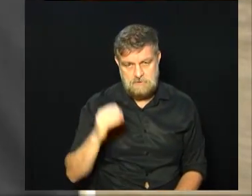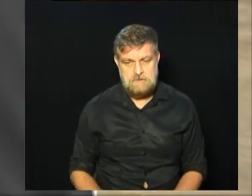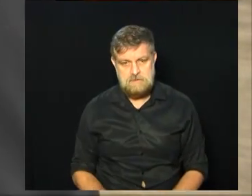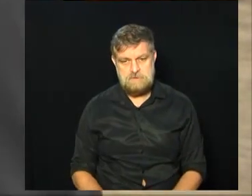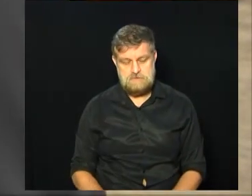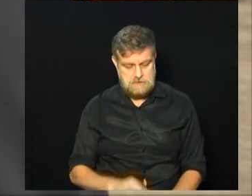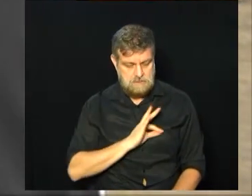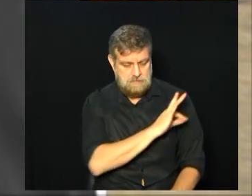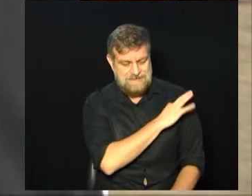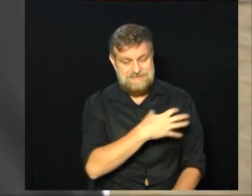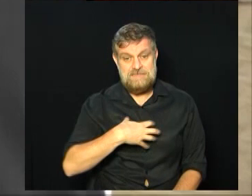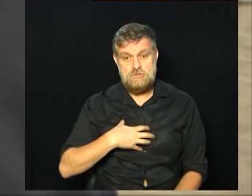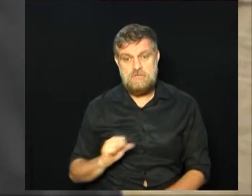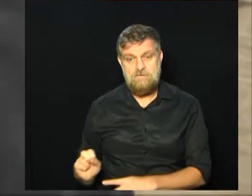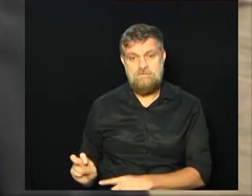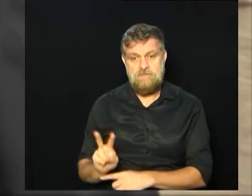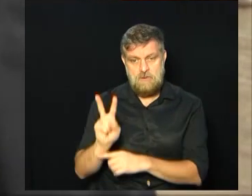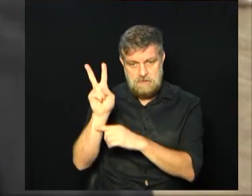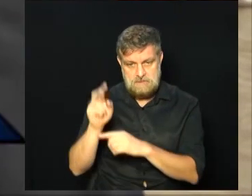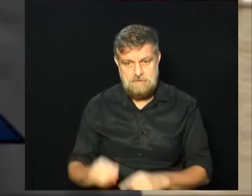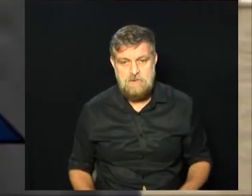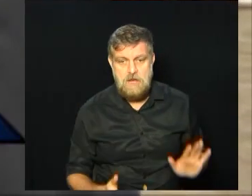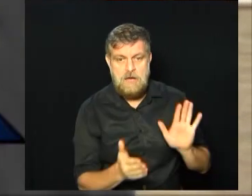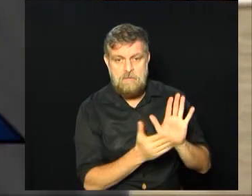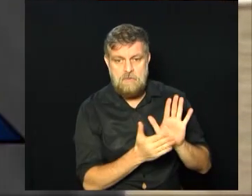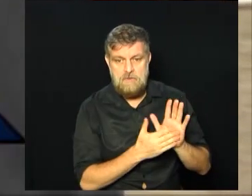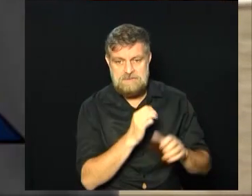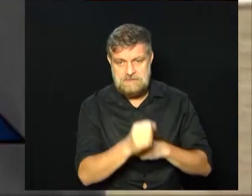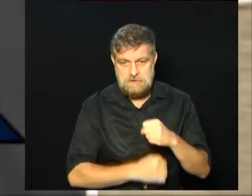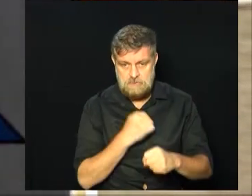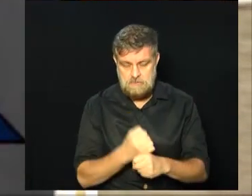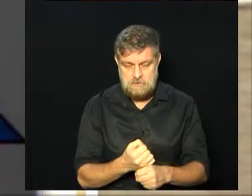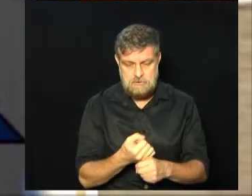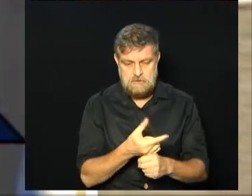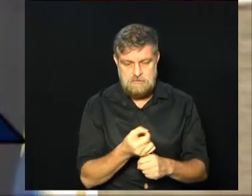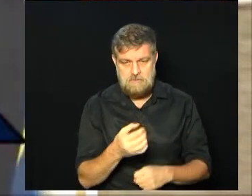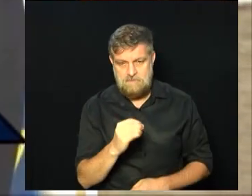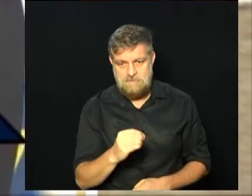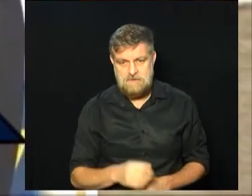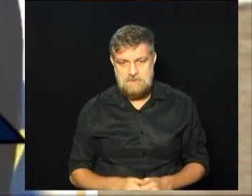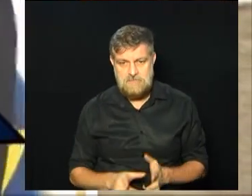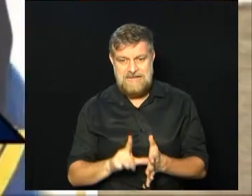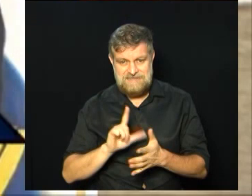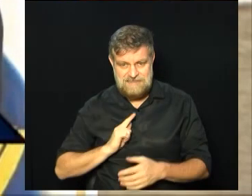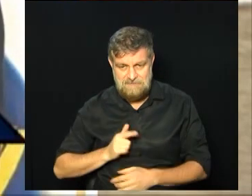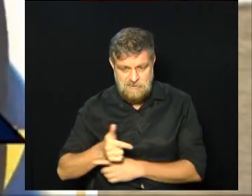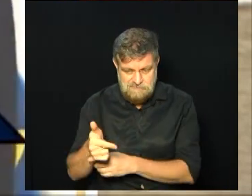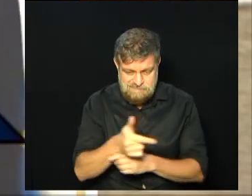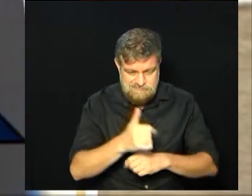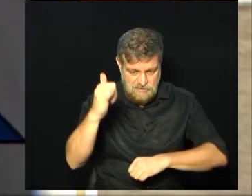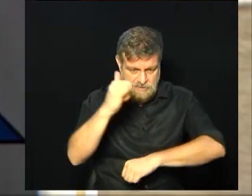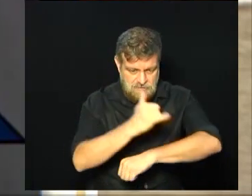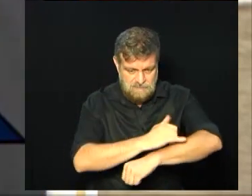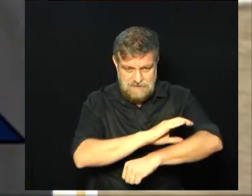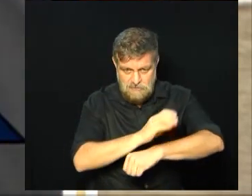valorização da Guarda Municipal. É um projeto que foi proposto ainda no ano de 2020, logo após aquele assalto ocorrido no Aeroporto